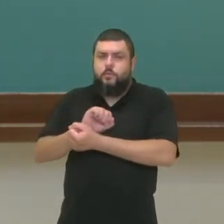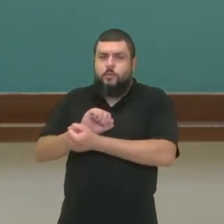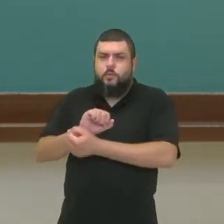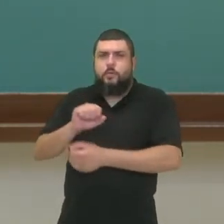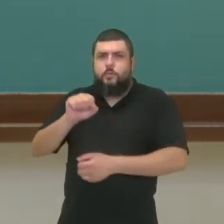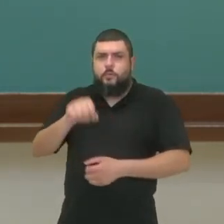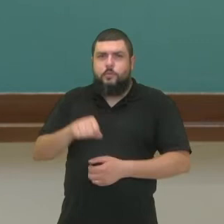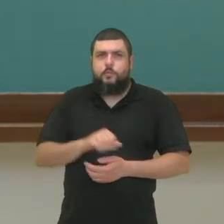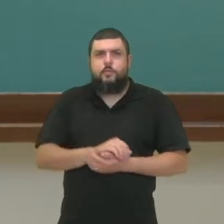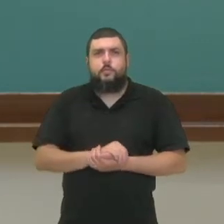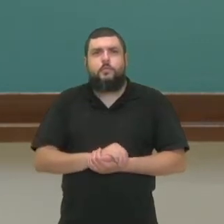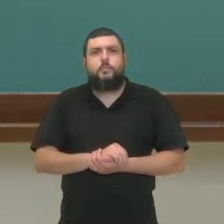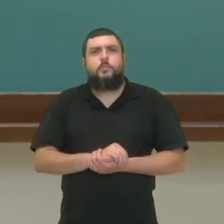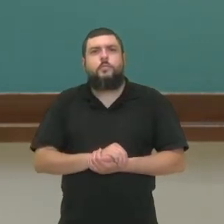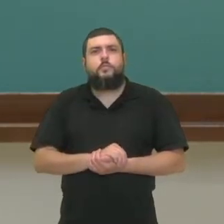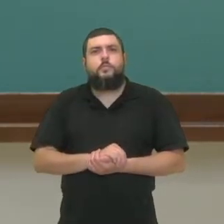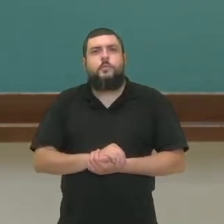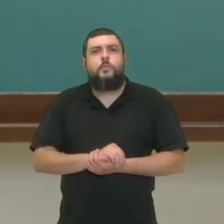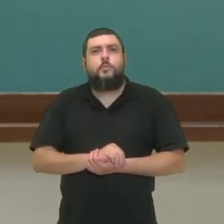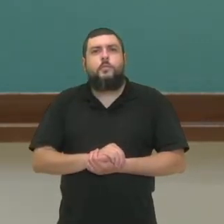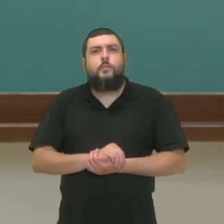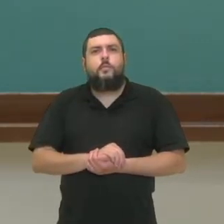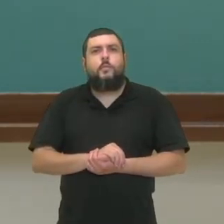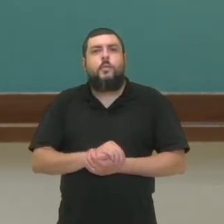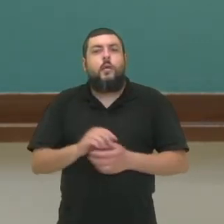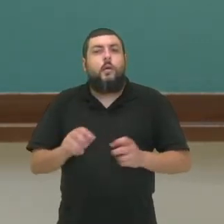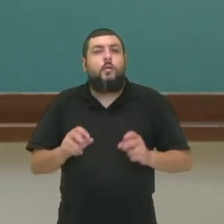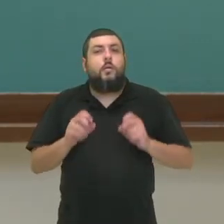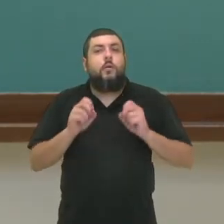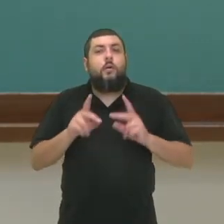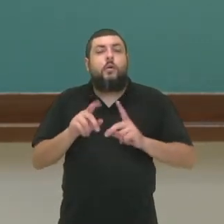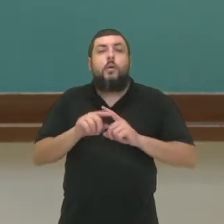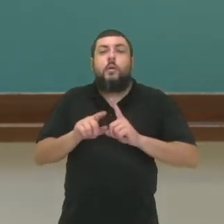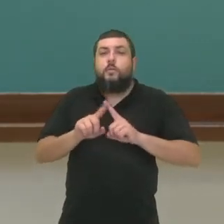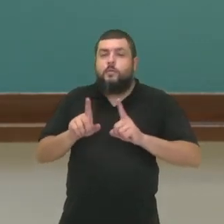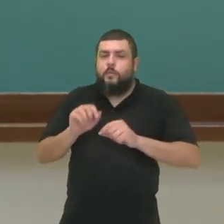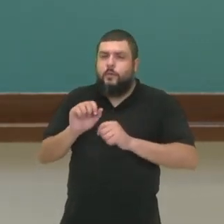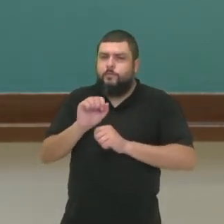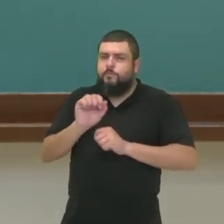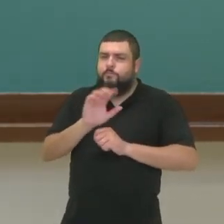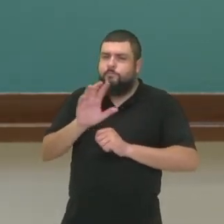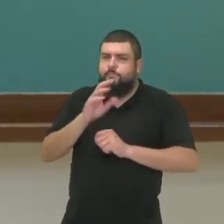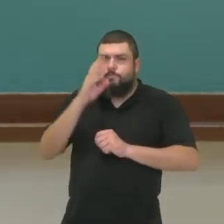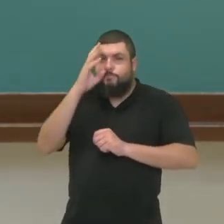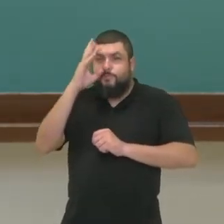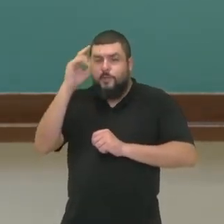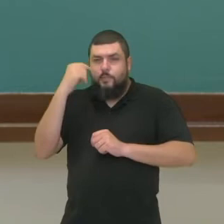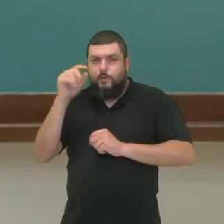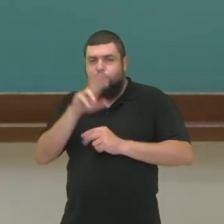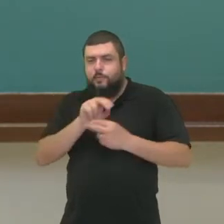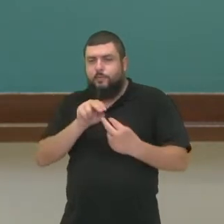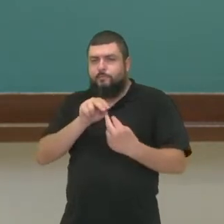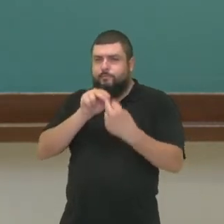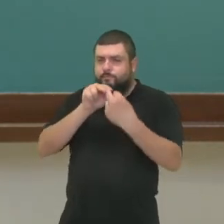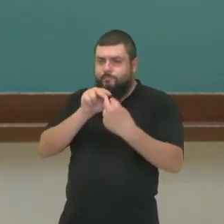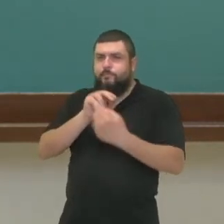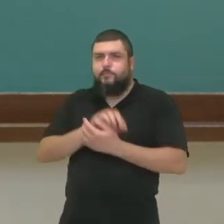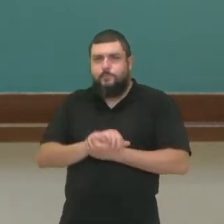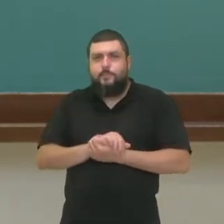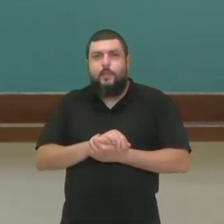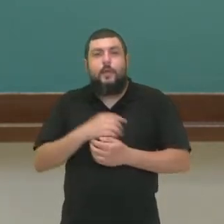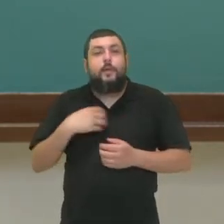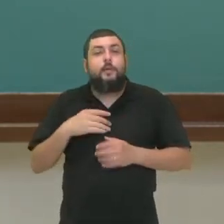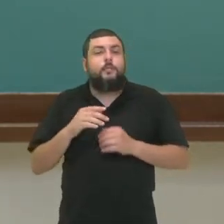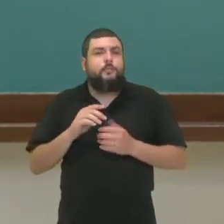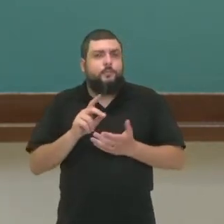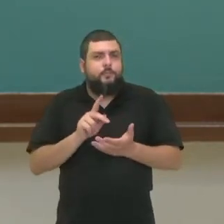O professor é muito legal que ele conversa com a gente. Mas é claro que eu estou imaginando que vocês estão conversando comigo. E nessa brincadeira